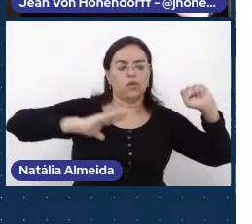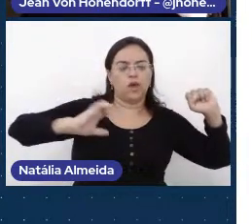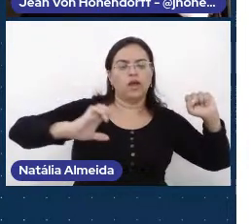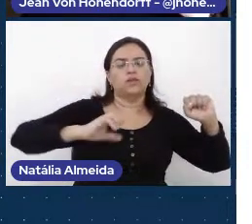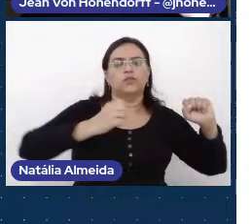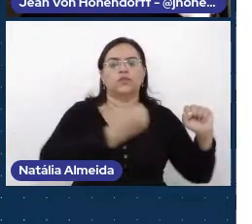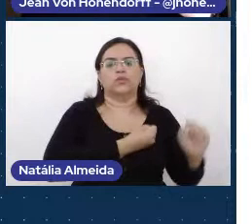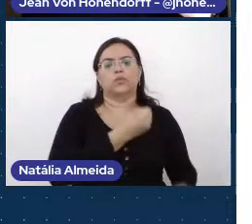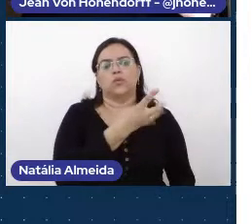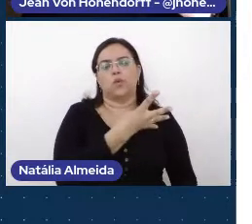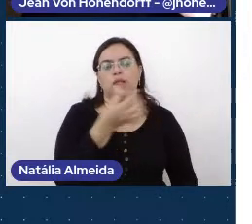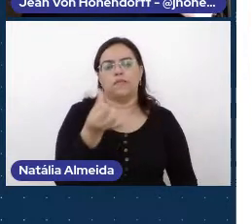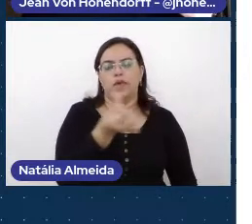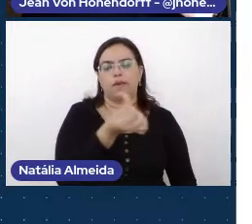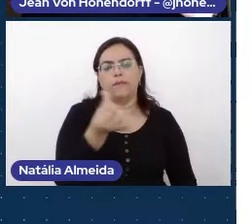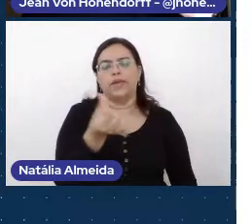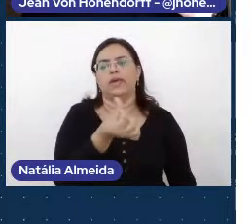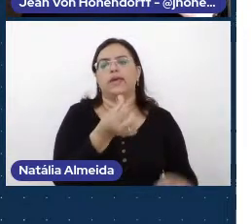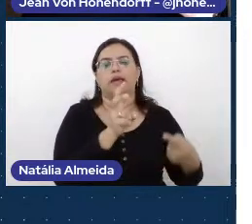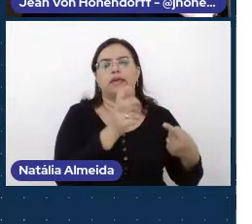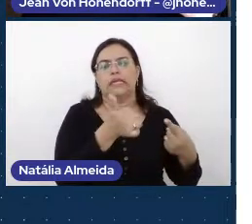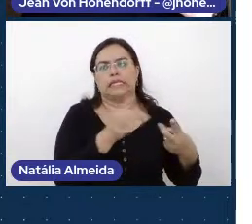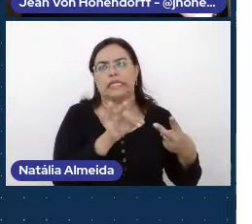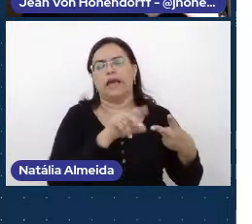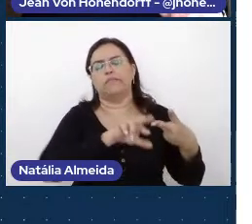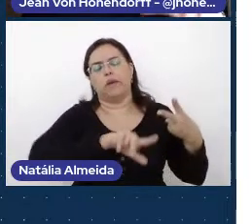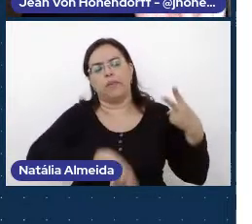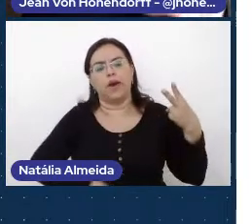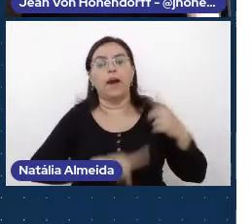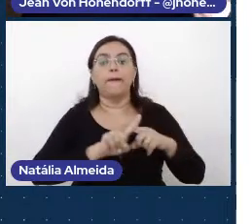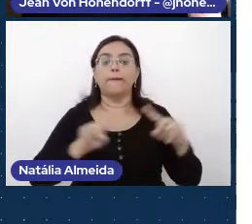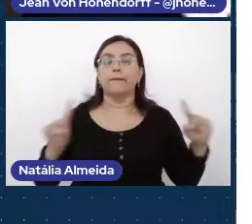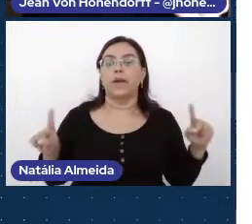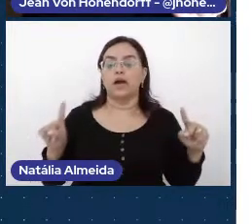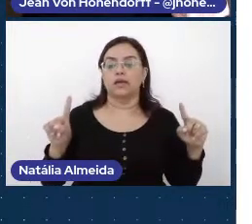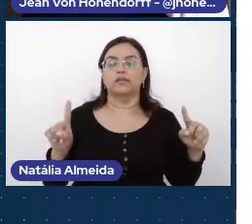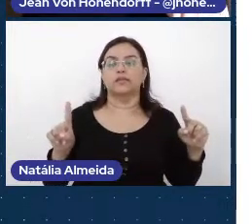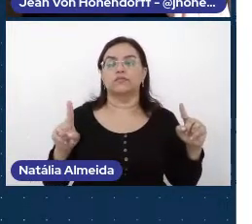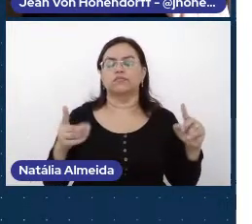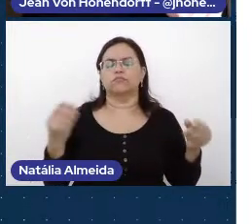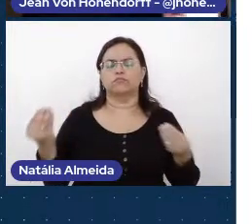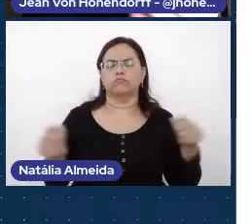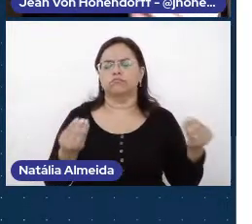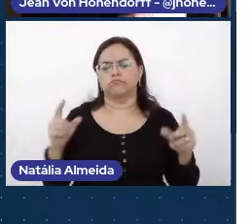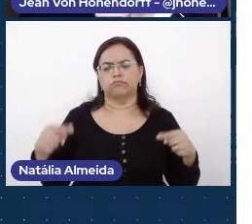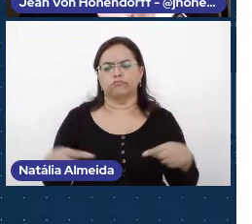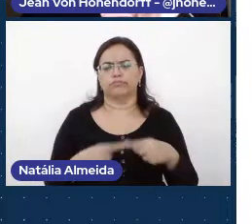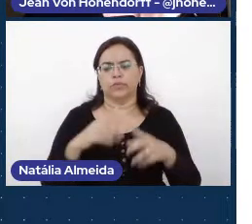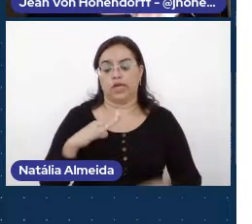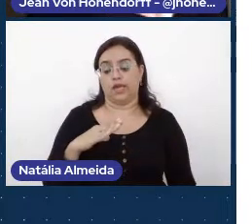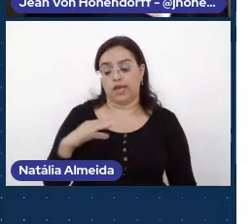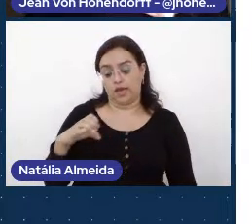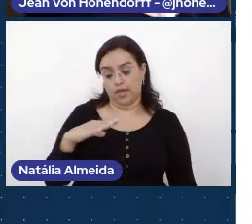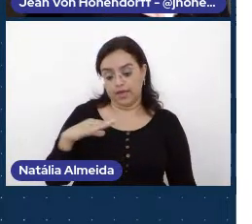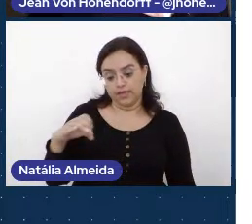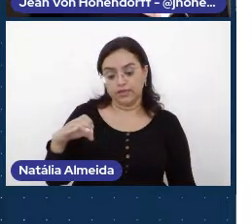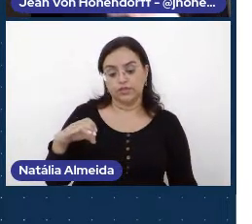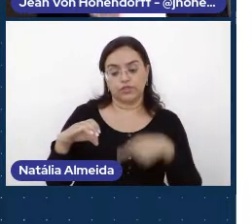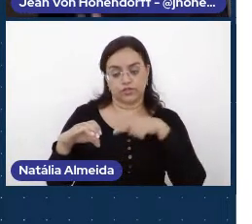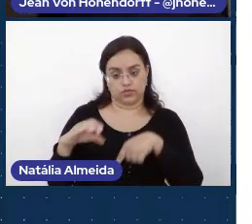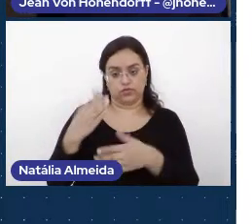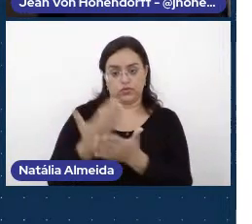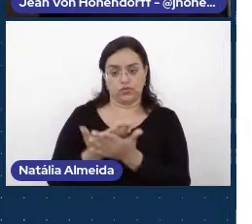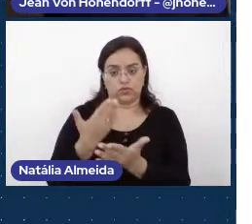466, 510 e todas as outras aplicáveis, mas quais procedimentos éticos, de acordo com o fenômeno estudado na